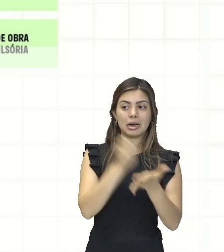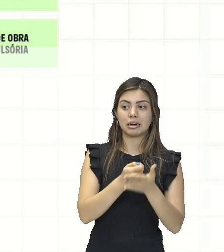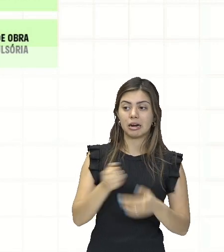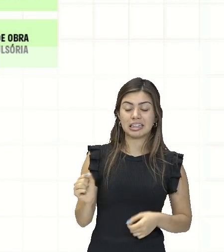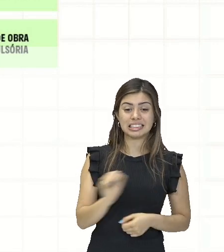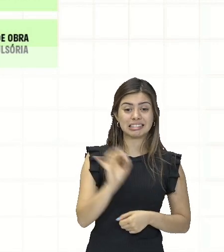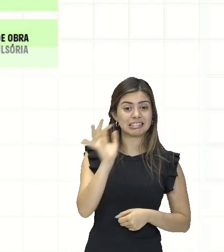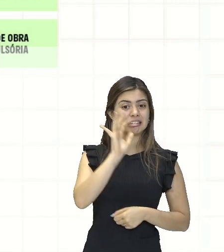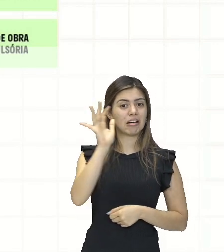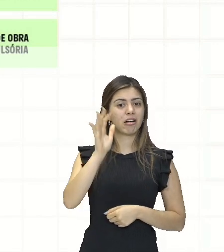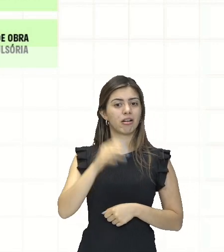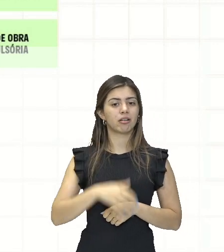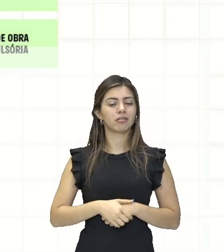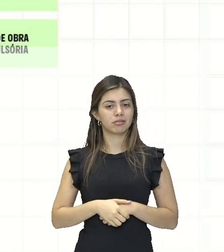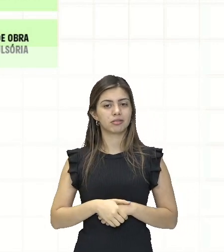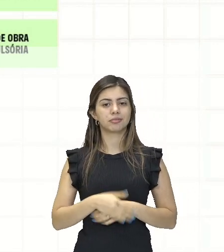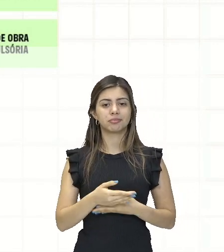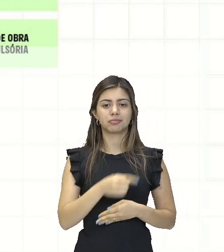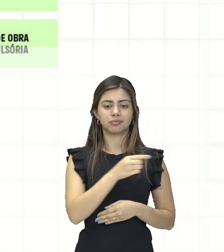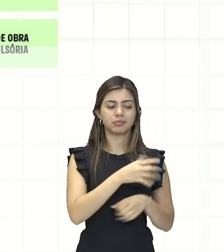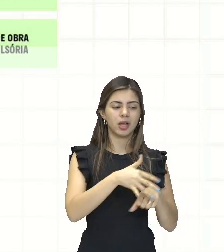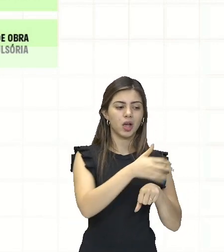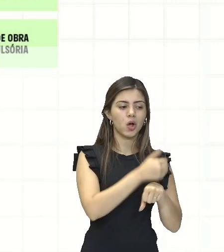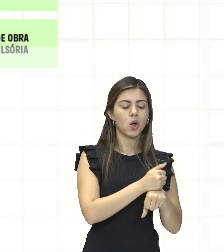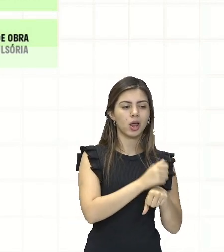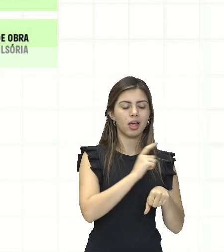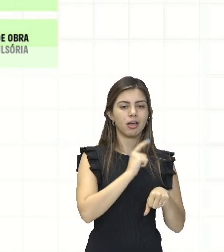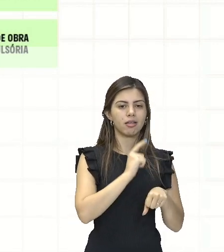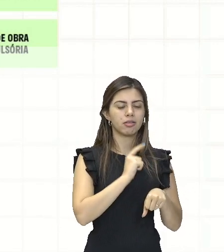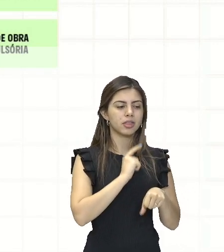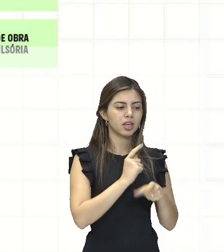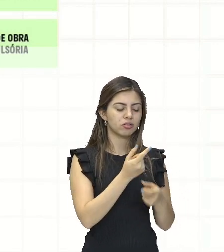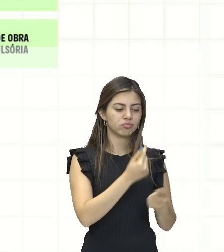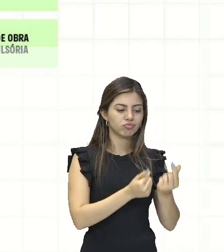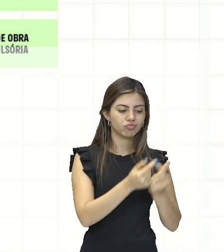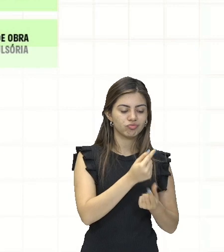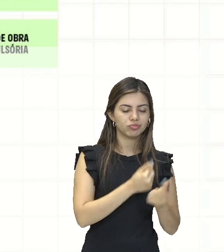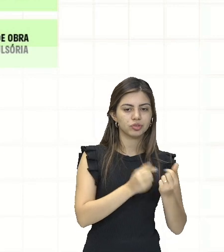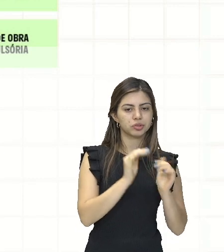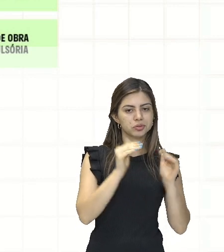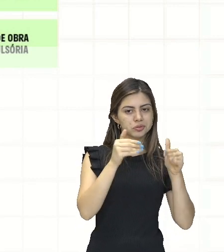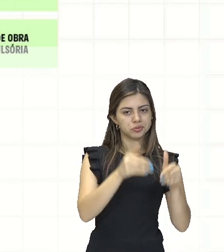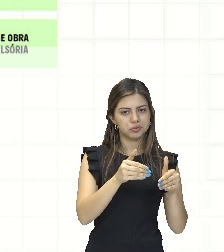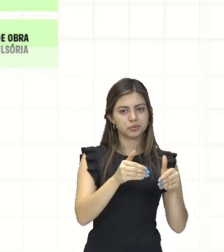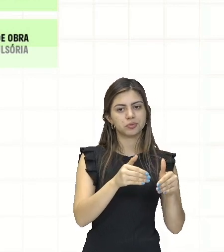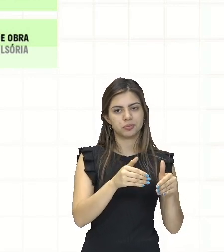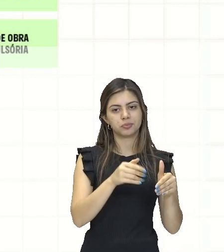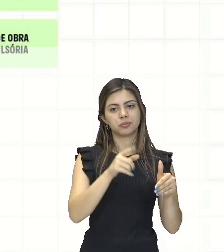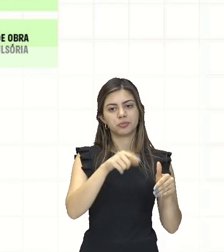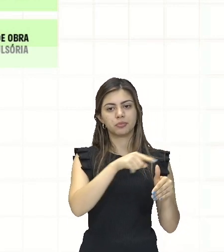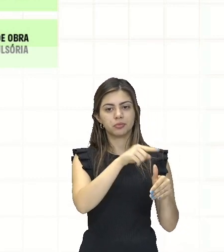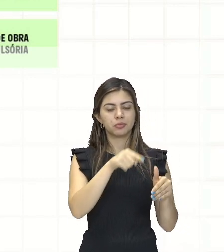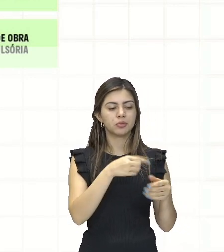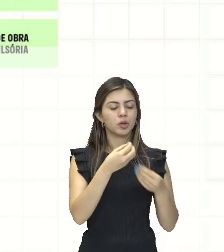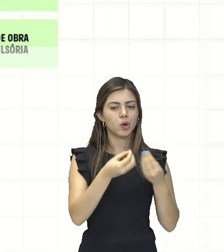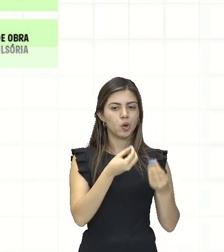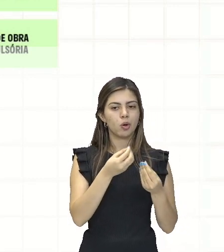a colônia tinha ali uma economia especializada, o seu investimento era